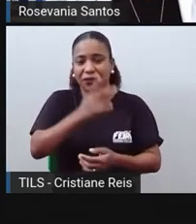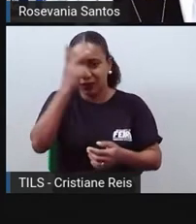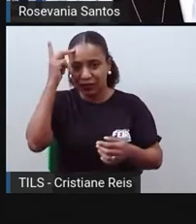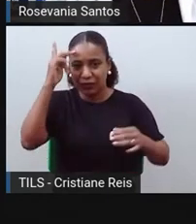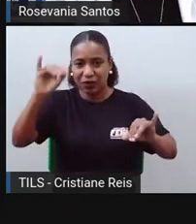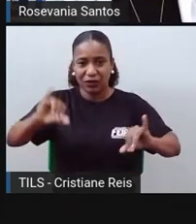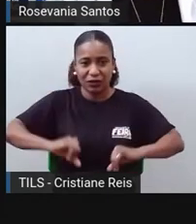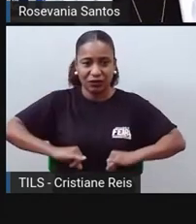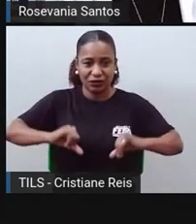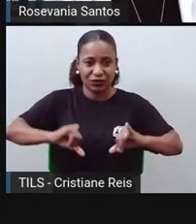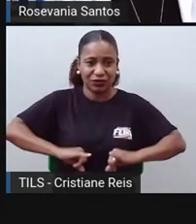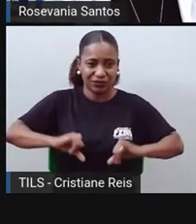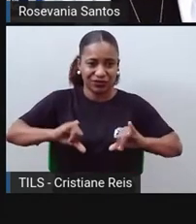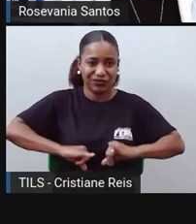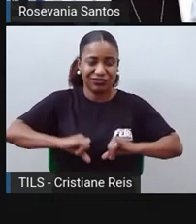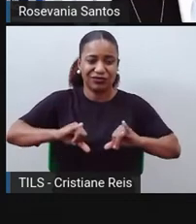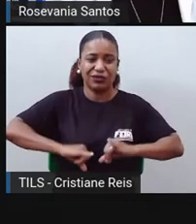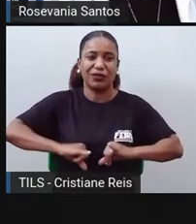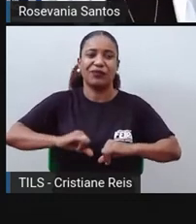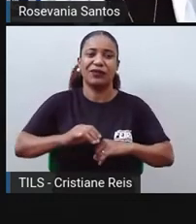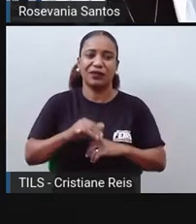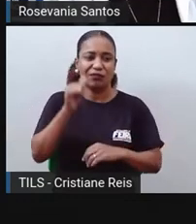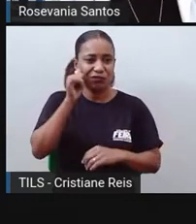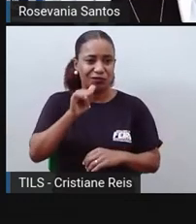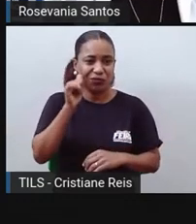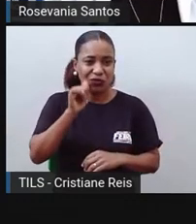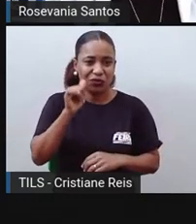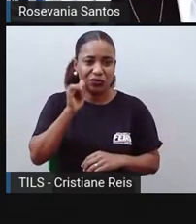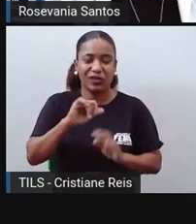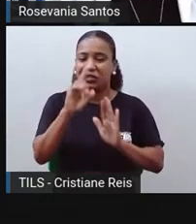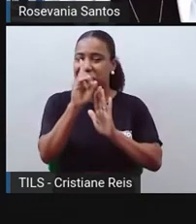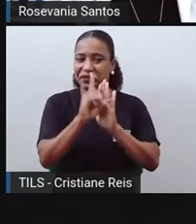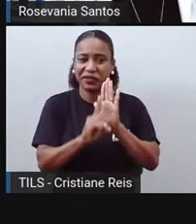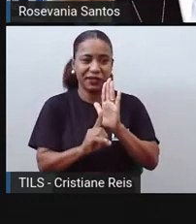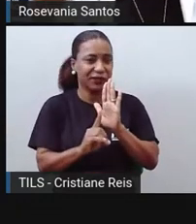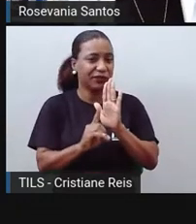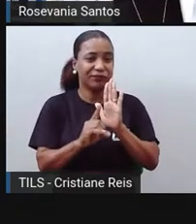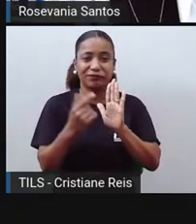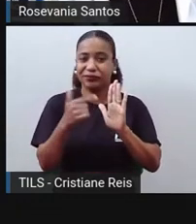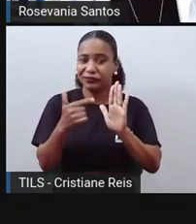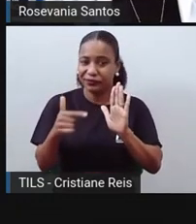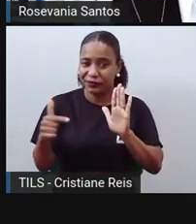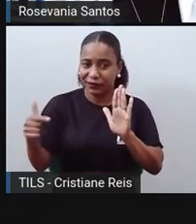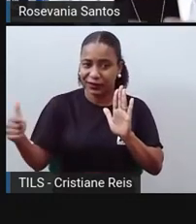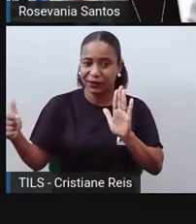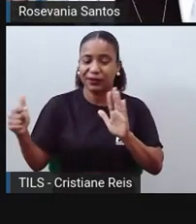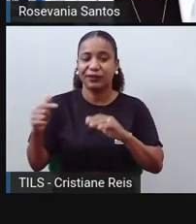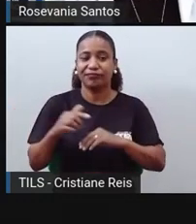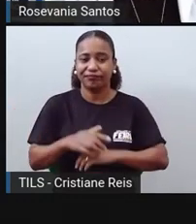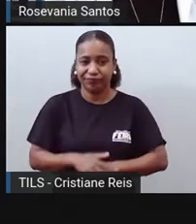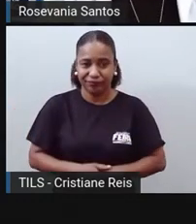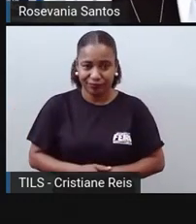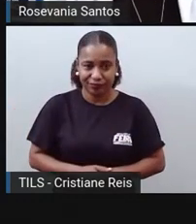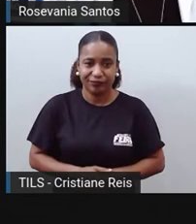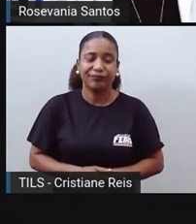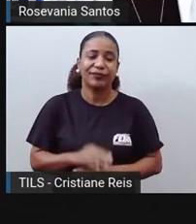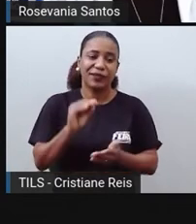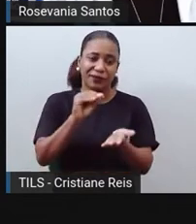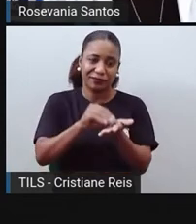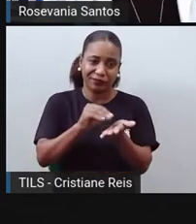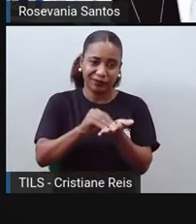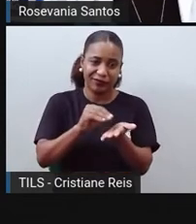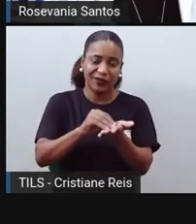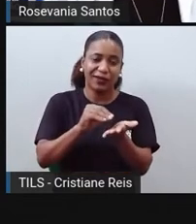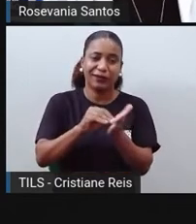né, Afeganistão, onde as mulheres não tinham direito a nada, né, tinham que obedecer seus maridos, voltando todas essas